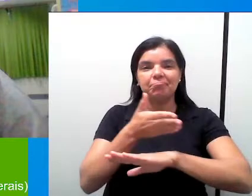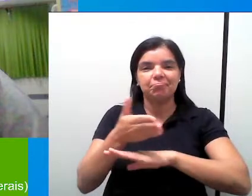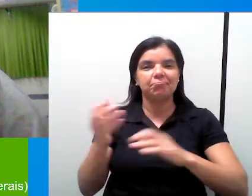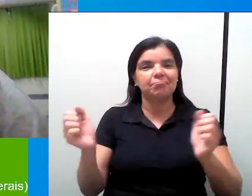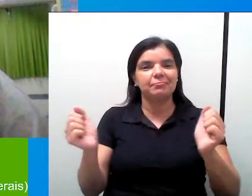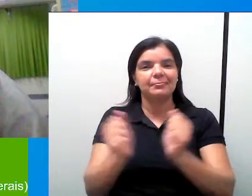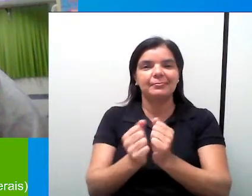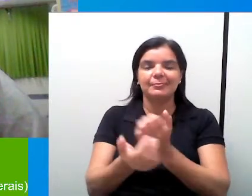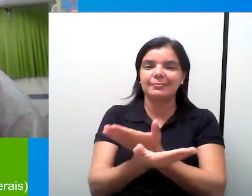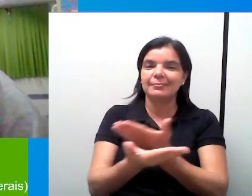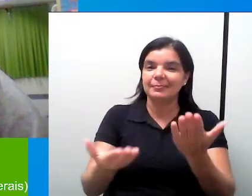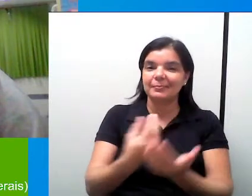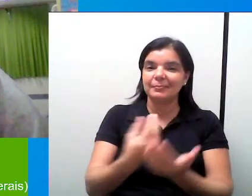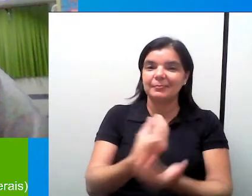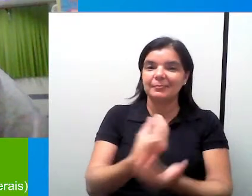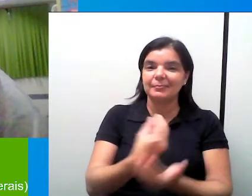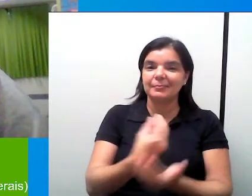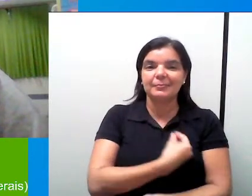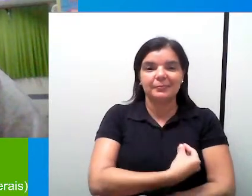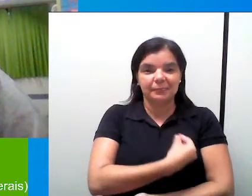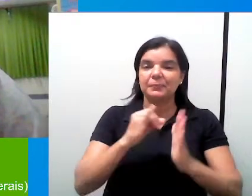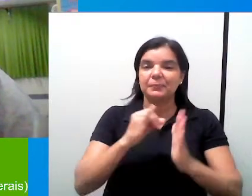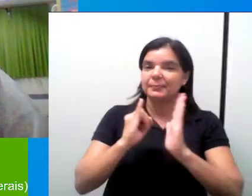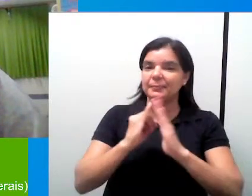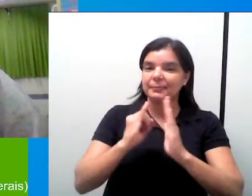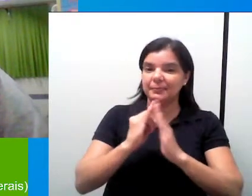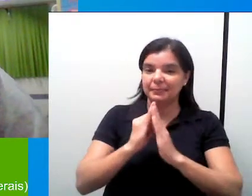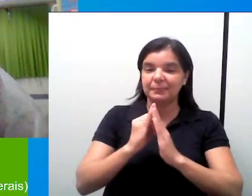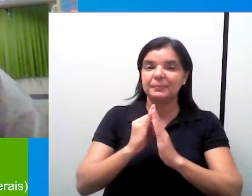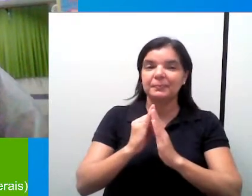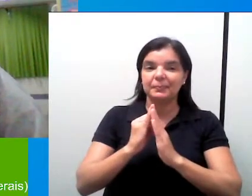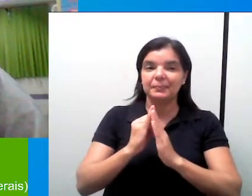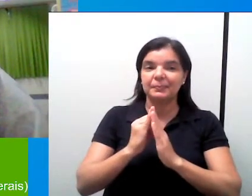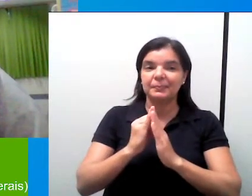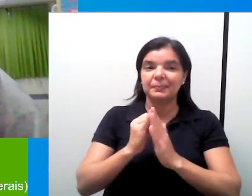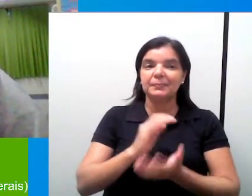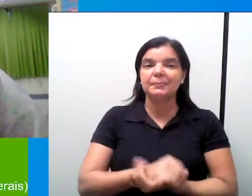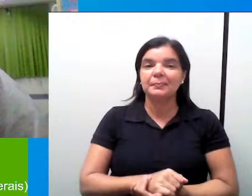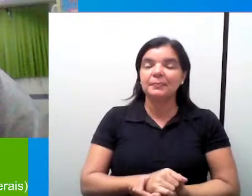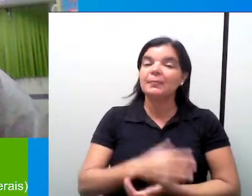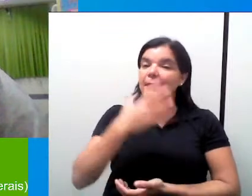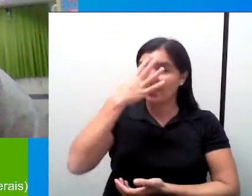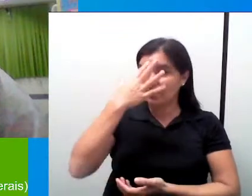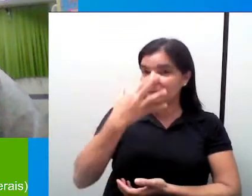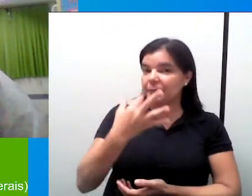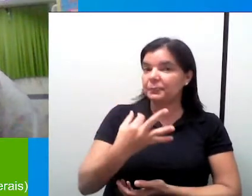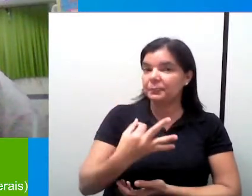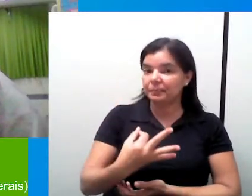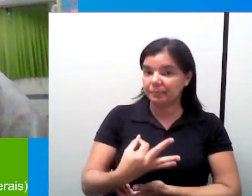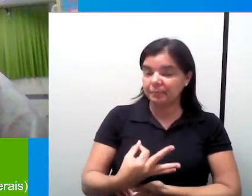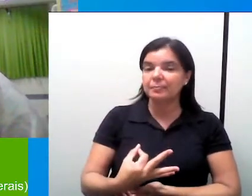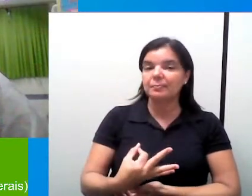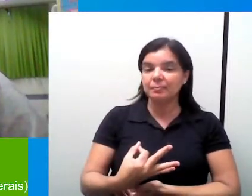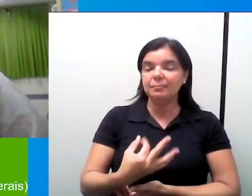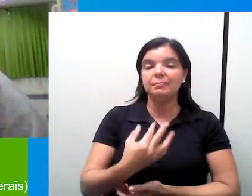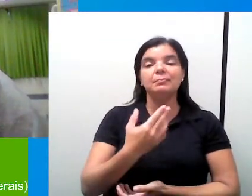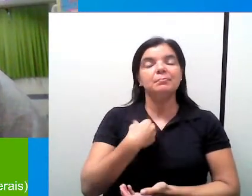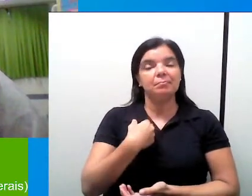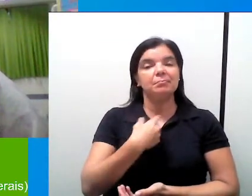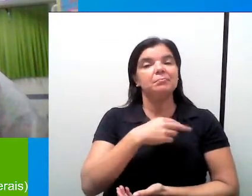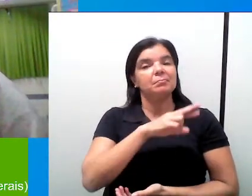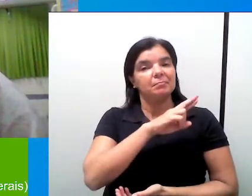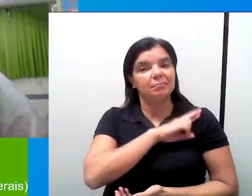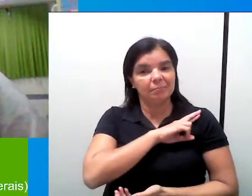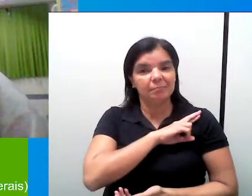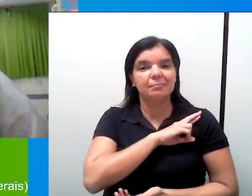pela realidade institucional do nosso instituto e reafirmar dentro de mim o nosso compromisso extensionista, o nosso compromisso